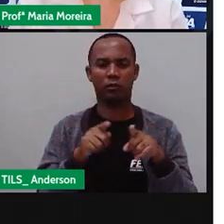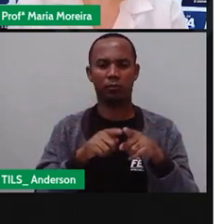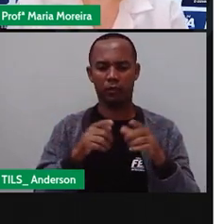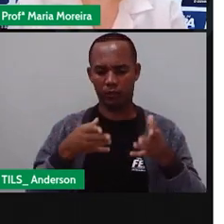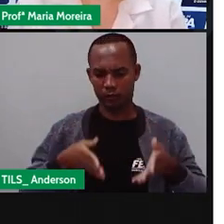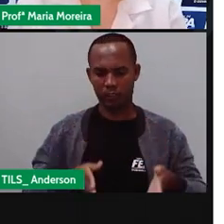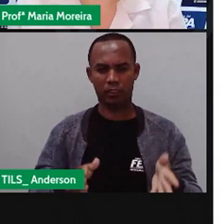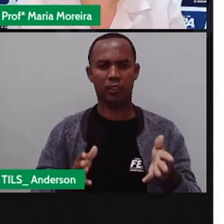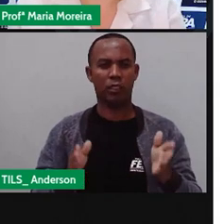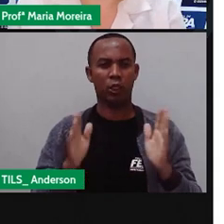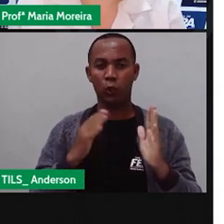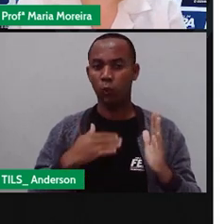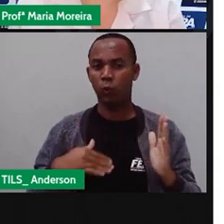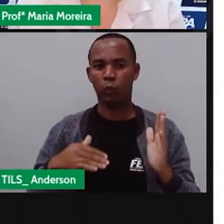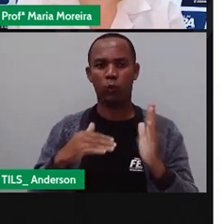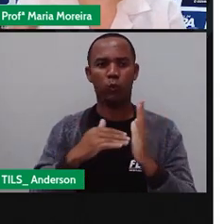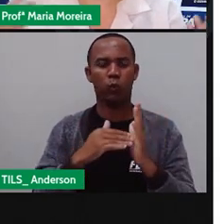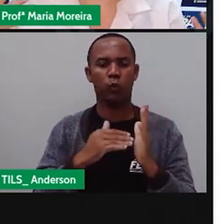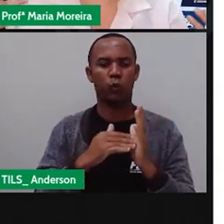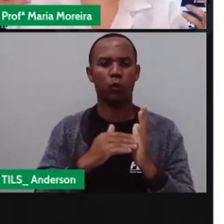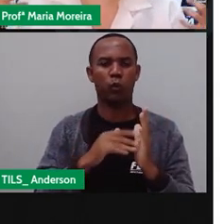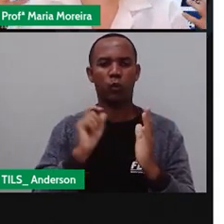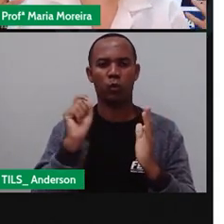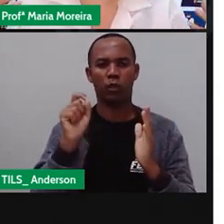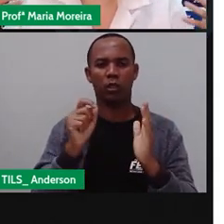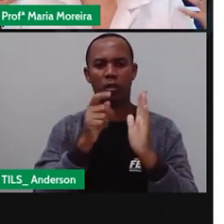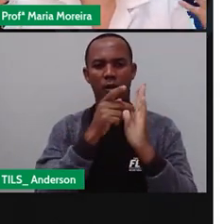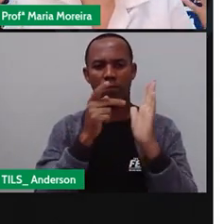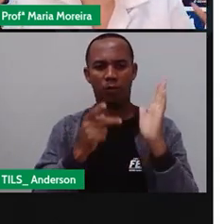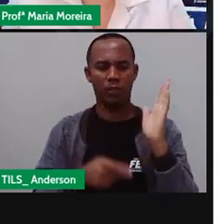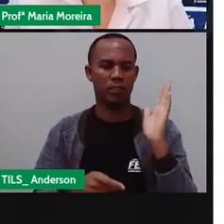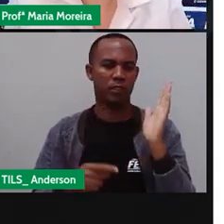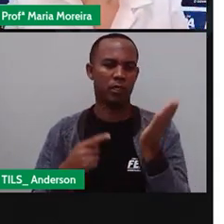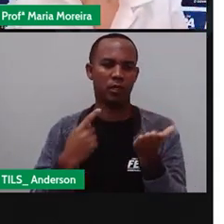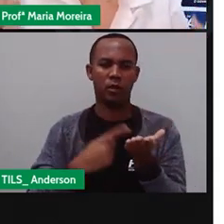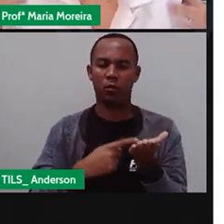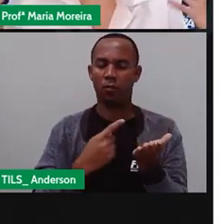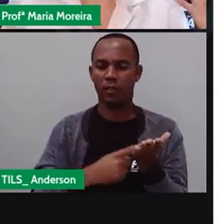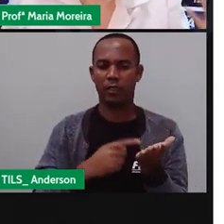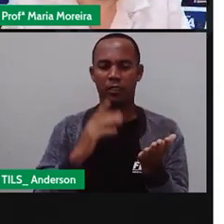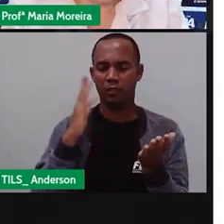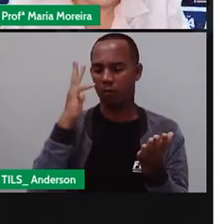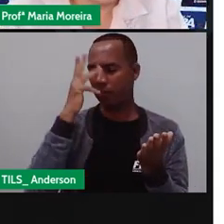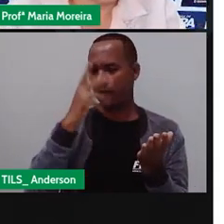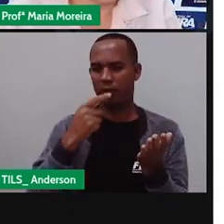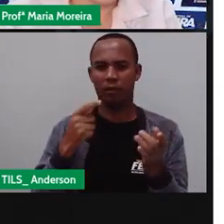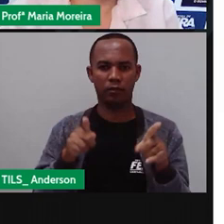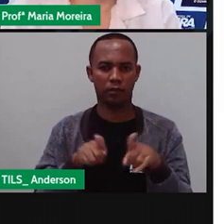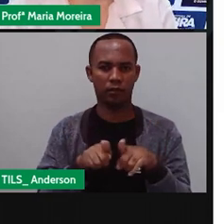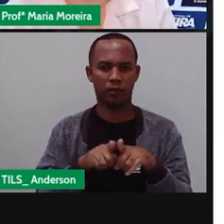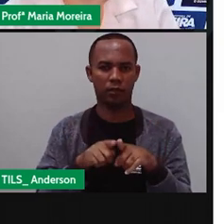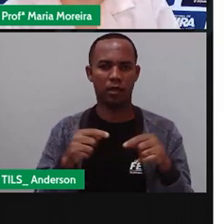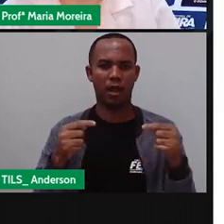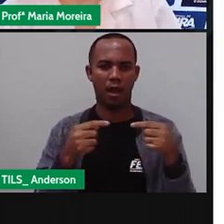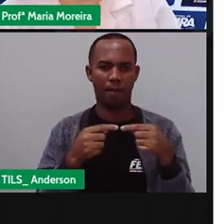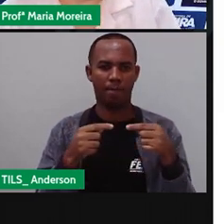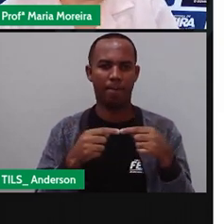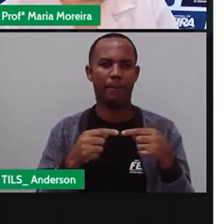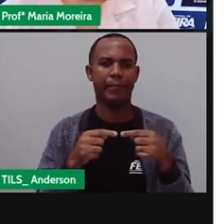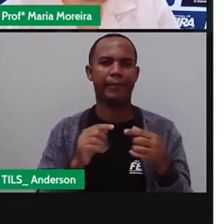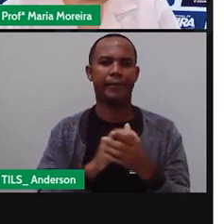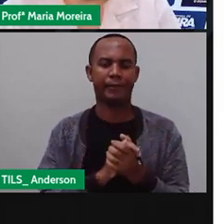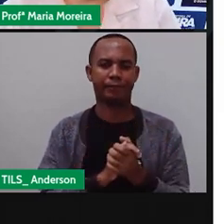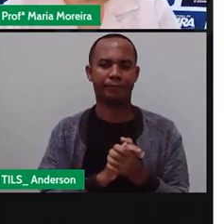Então, tudo isso está o quê? Repleto de poesia, de combinações, de beleza, de magia, tá? Então, isso